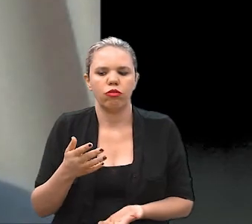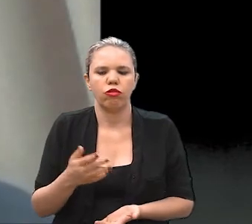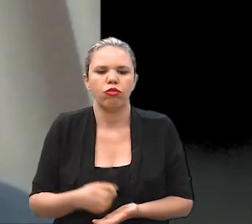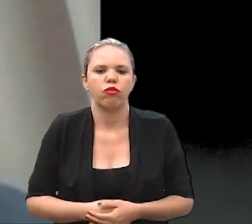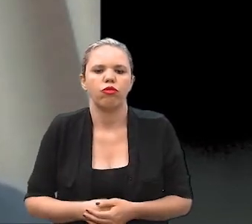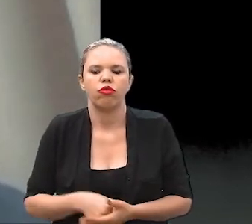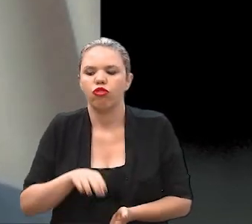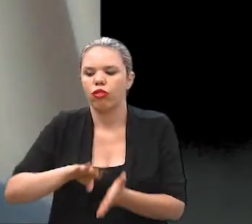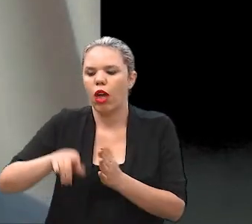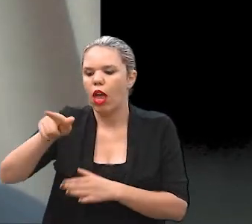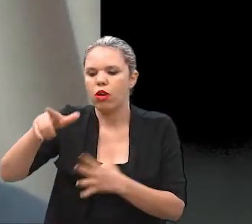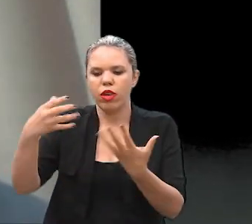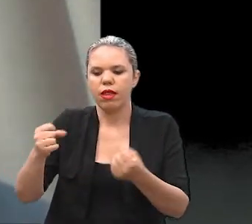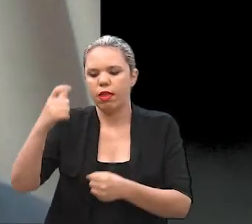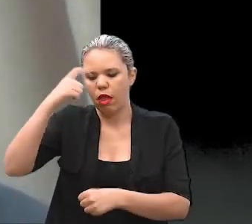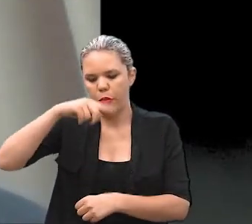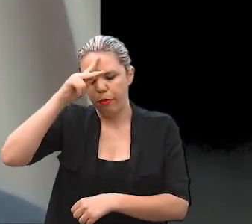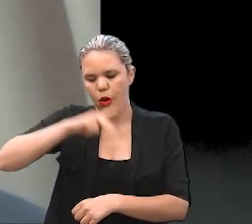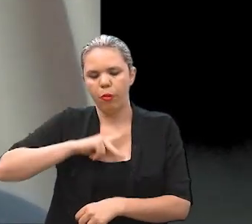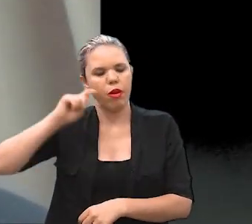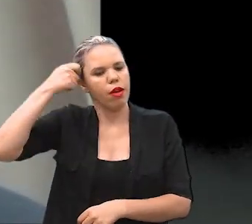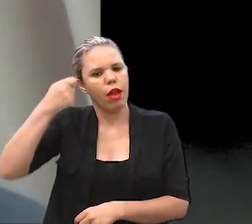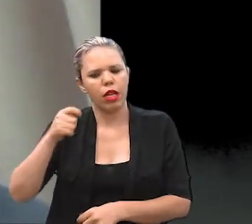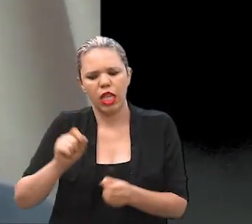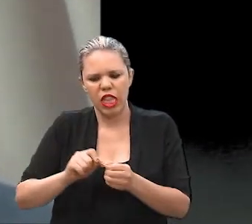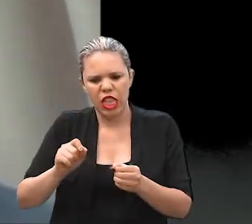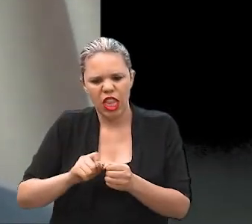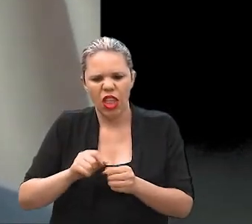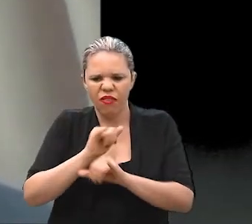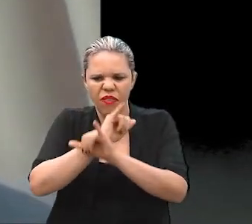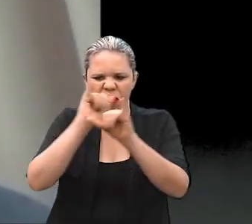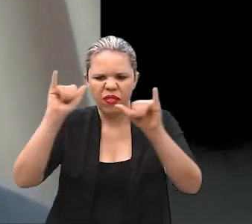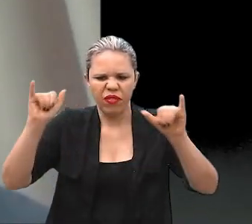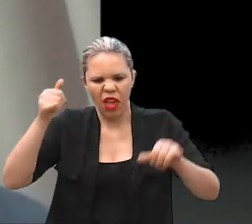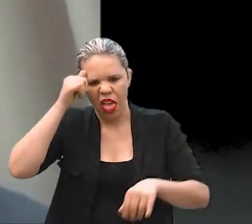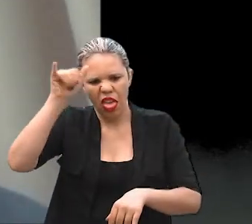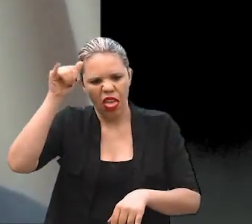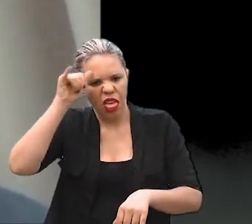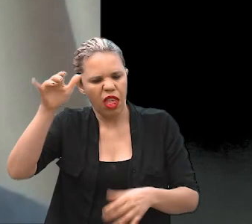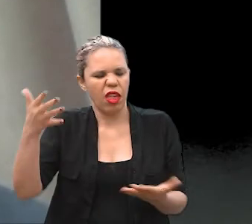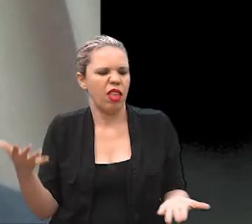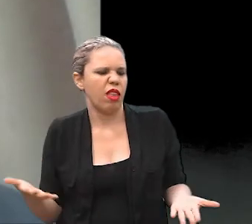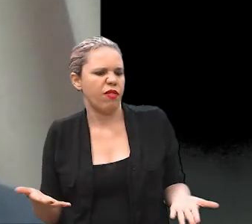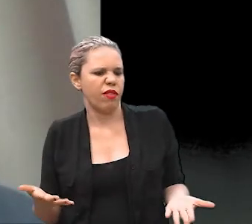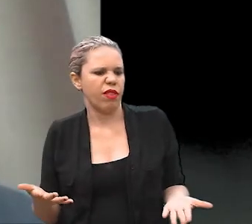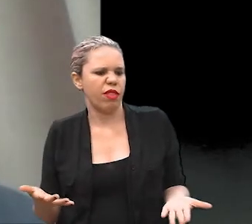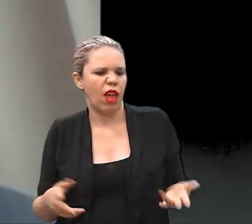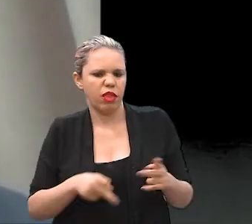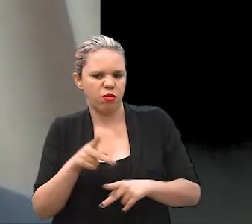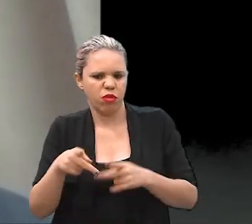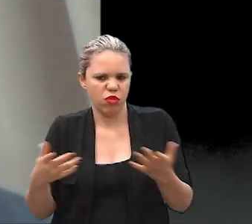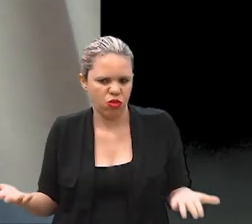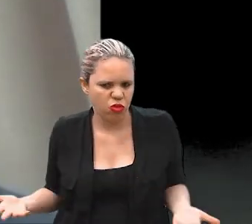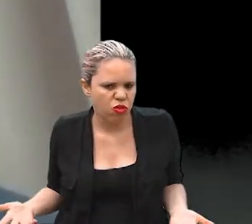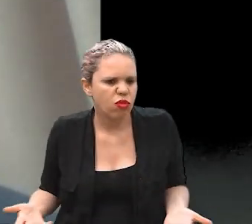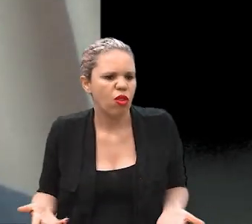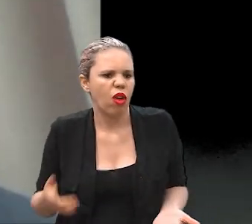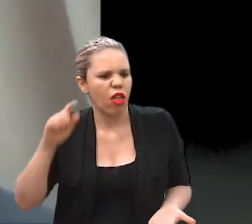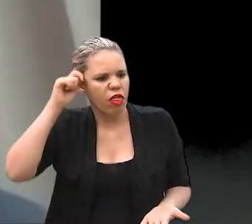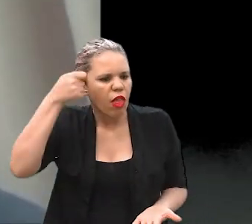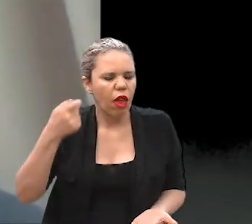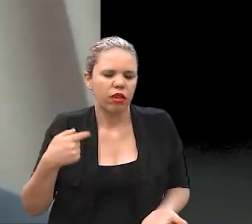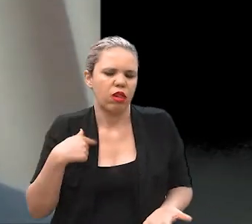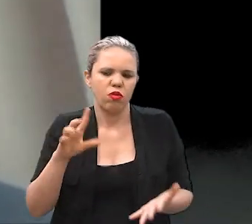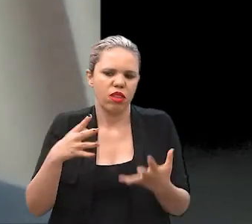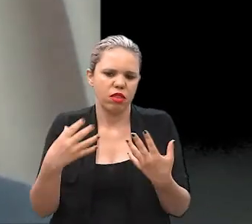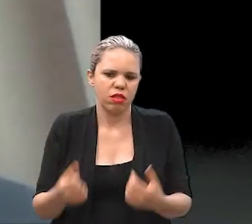e tem feito uma pauta de agressão e de ataque aos movimentos afro-brasileiros. Ele